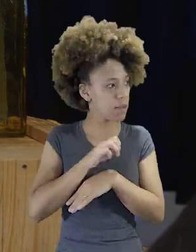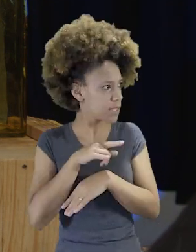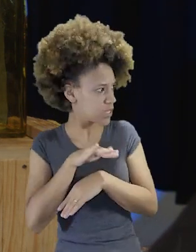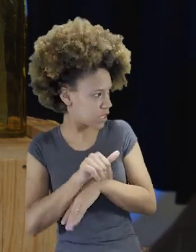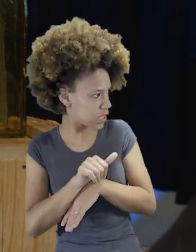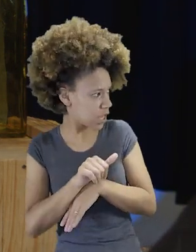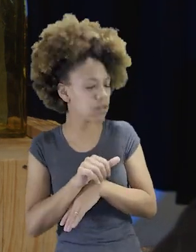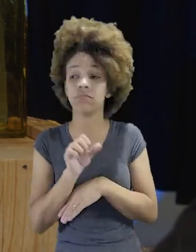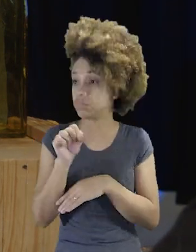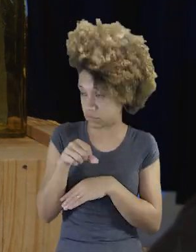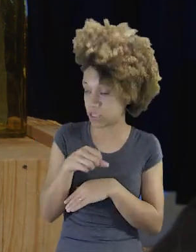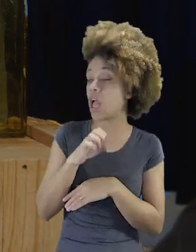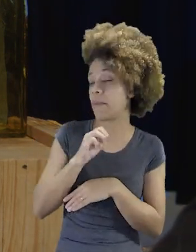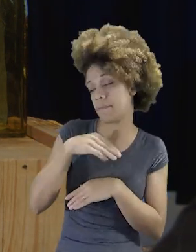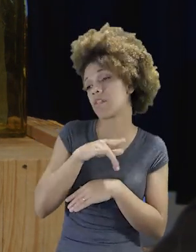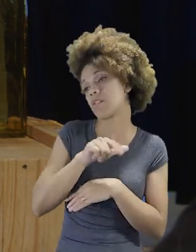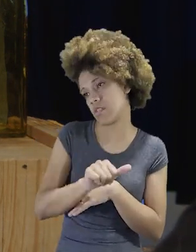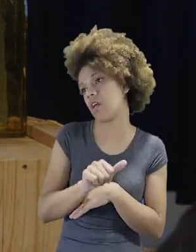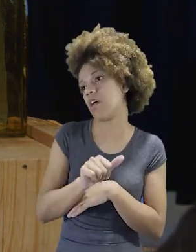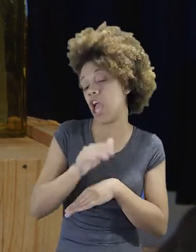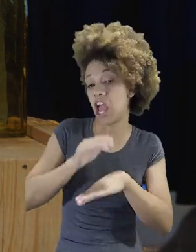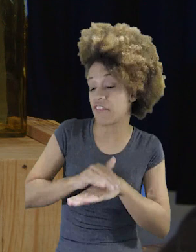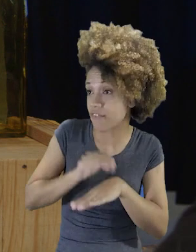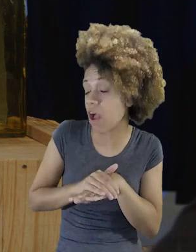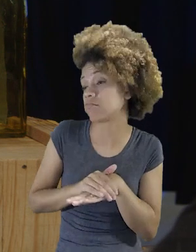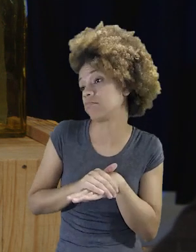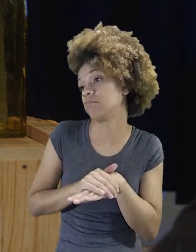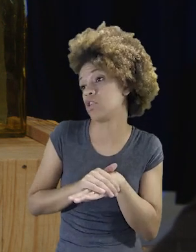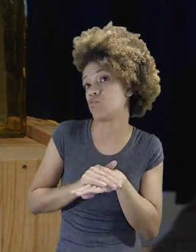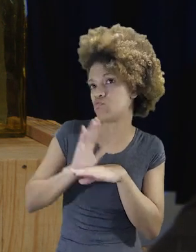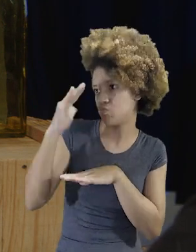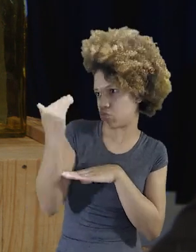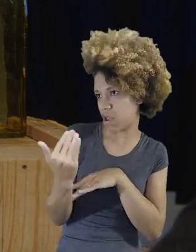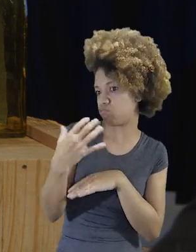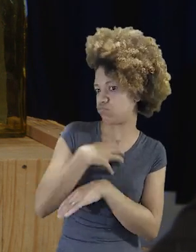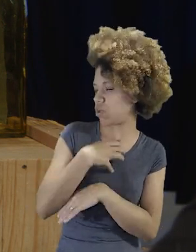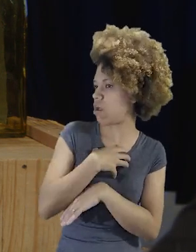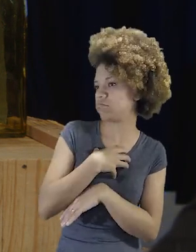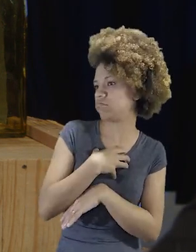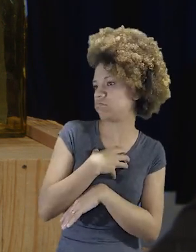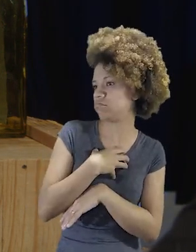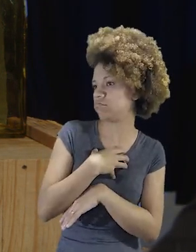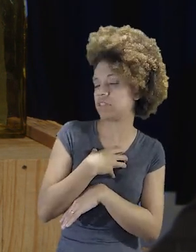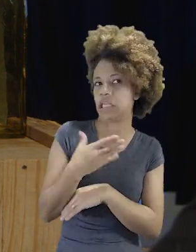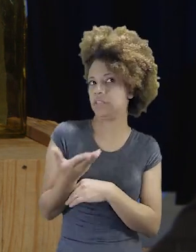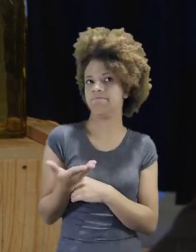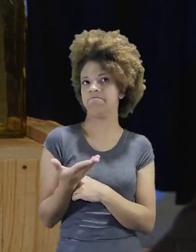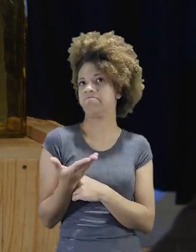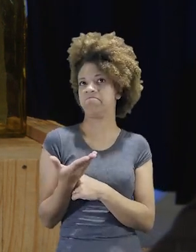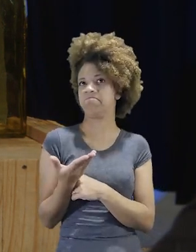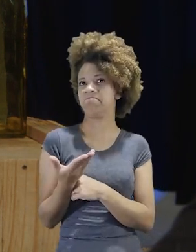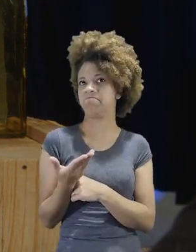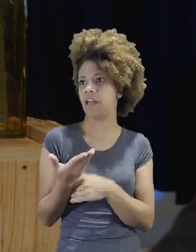faz sucesso de um jeito que é que abre espaço para o rap